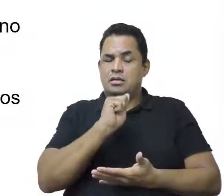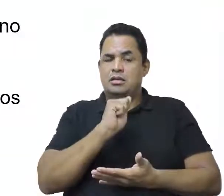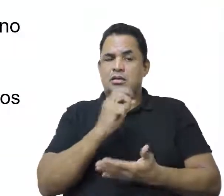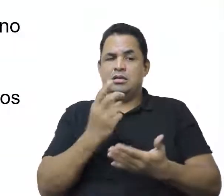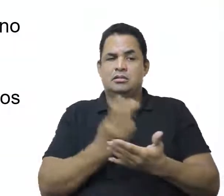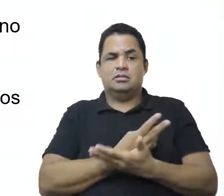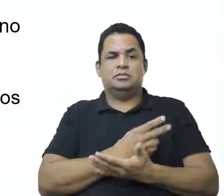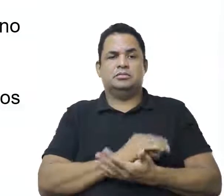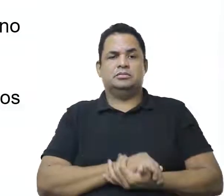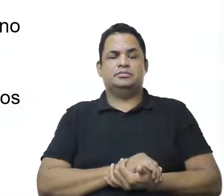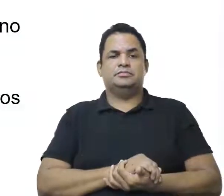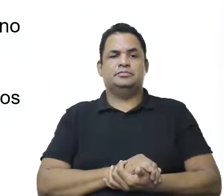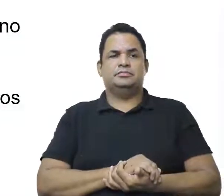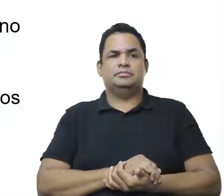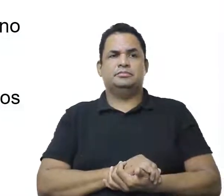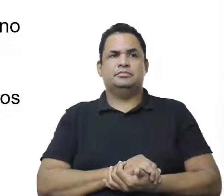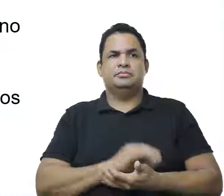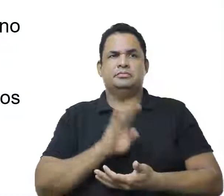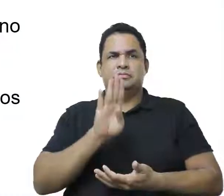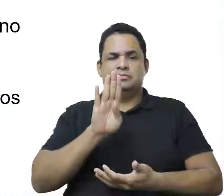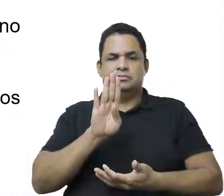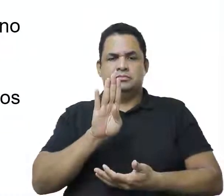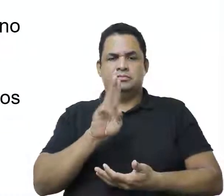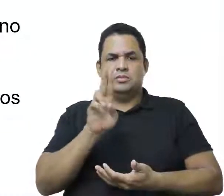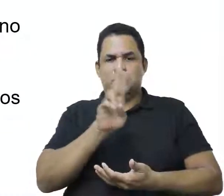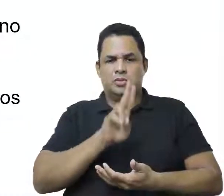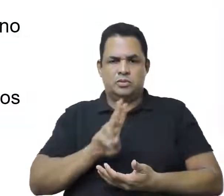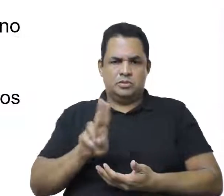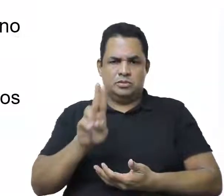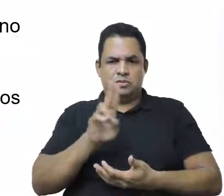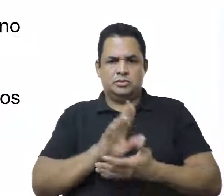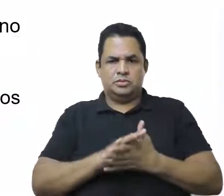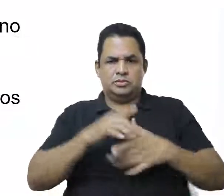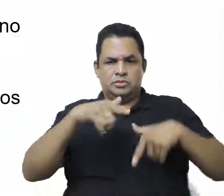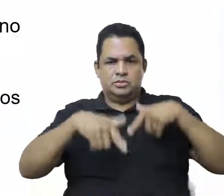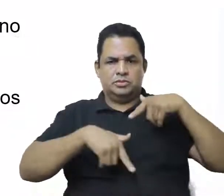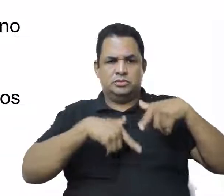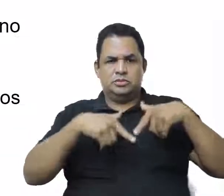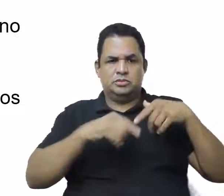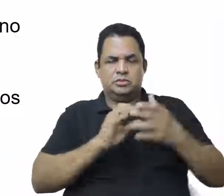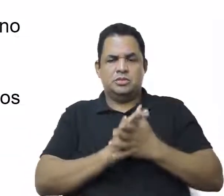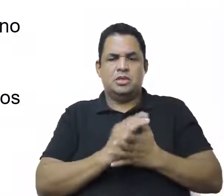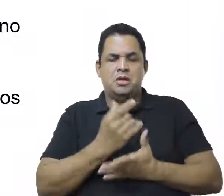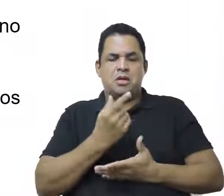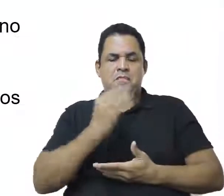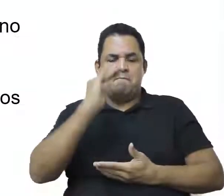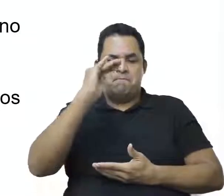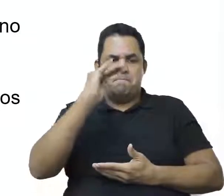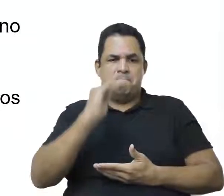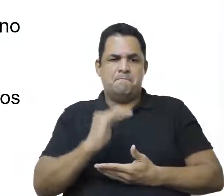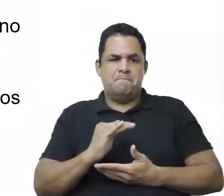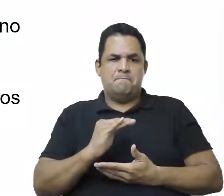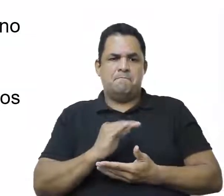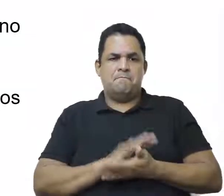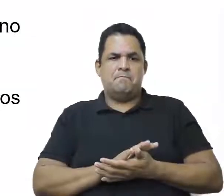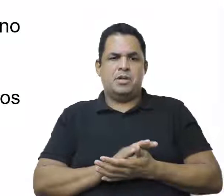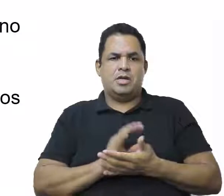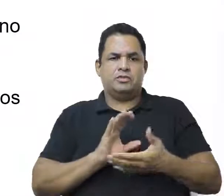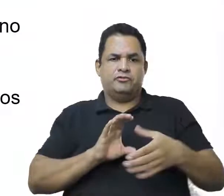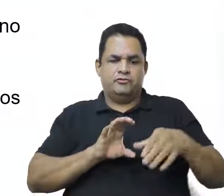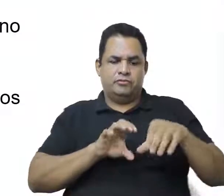errada. Vamos lá. B, utilização de mão de obra com baixa qualificação